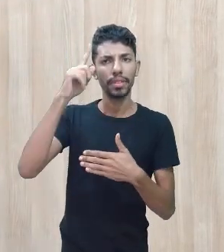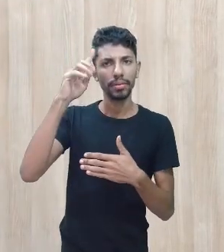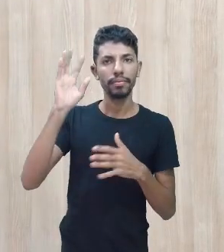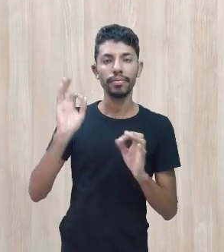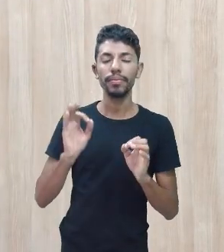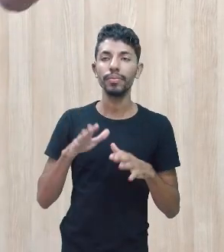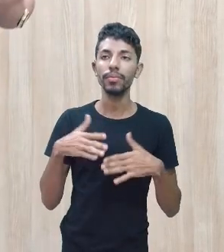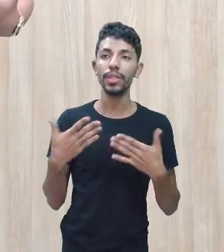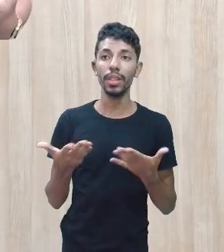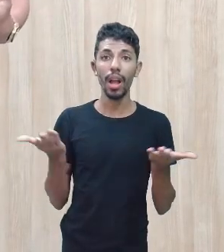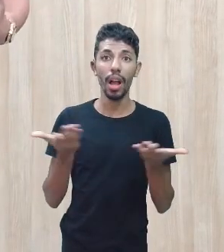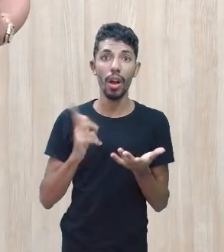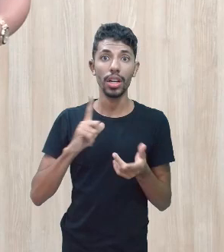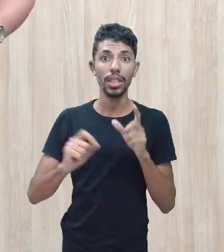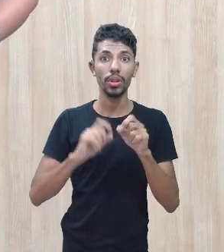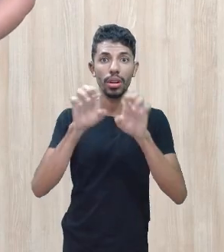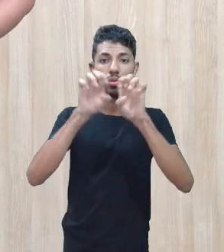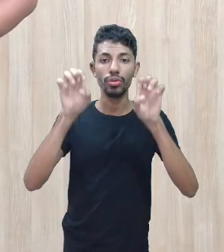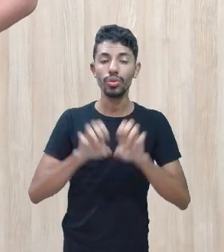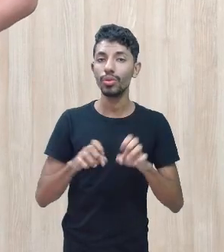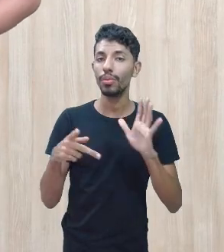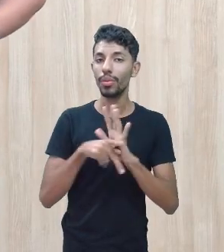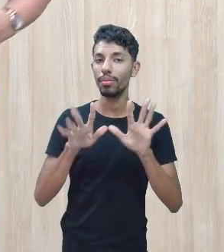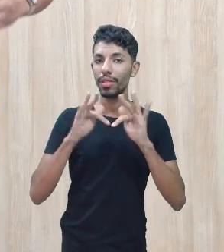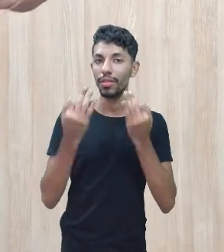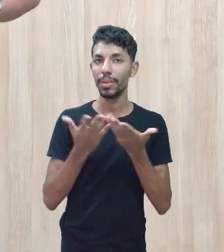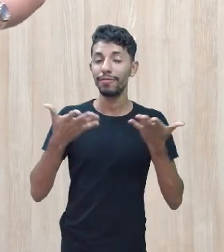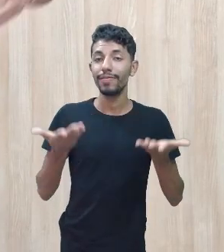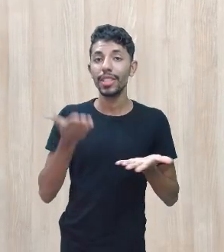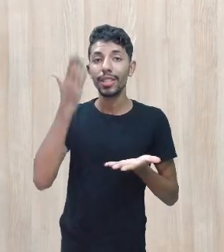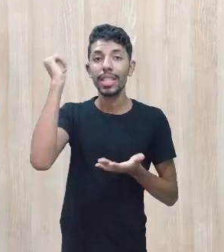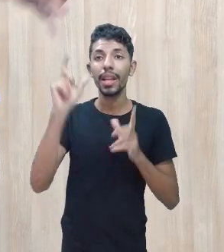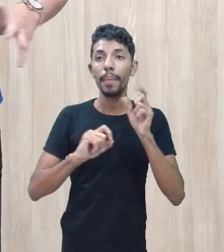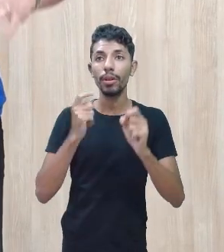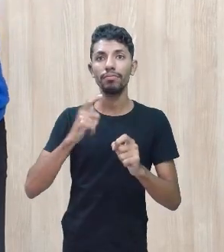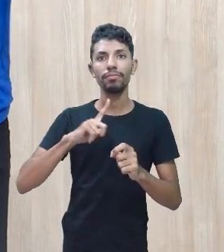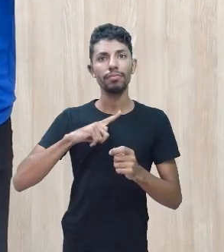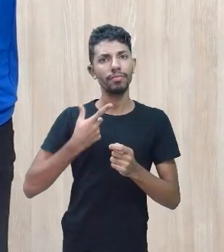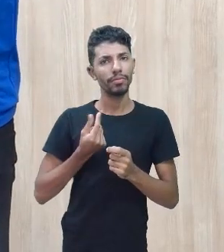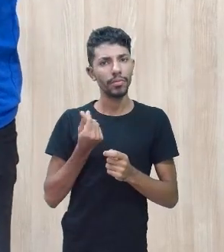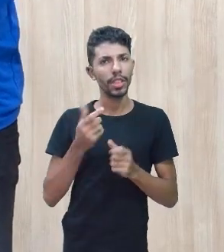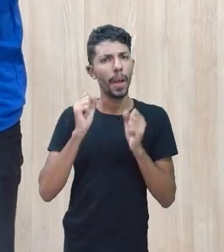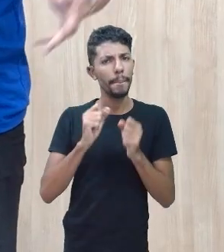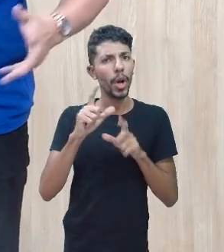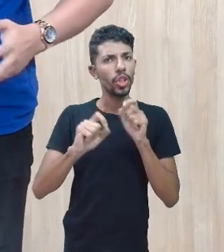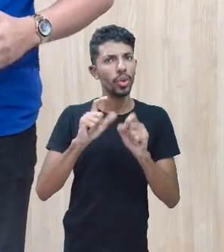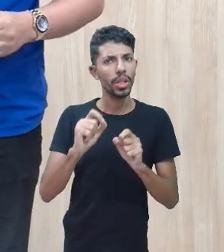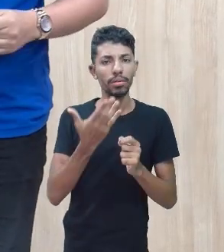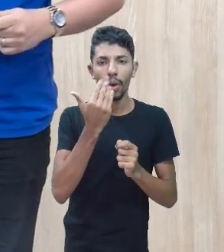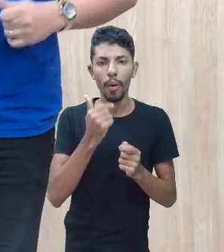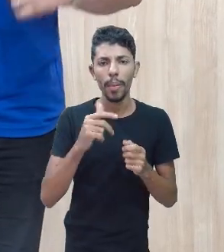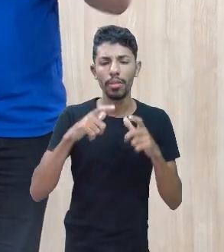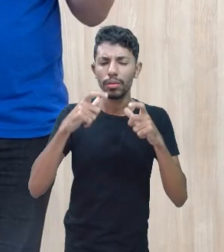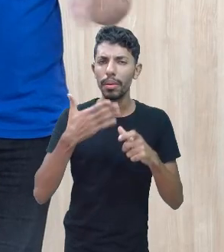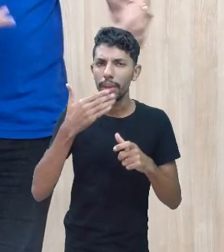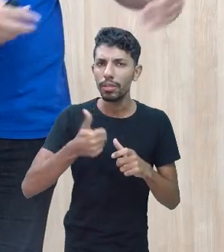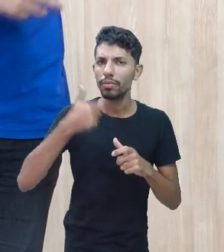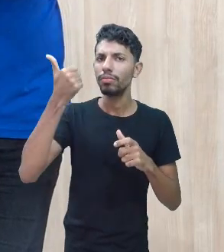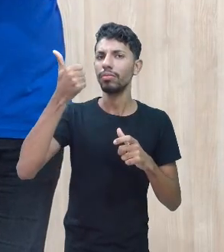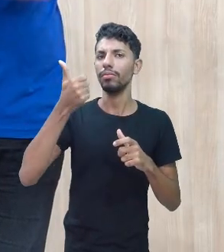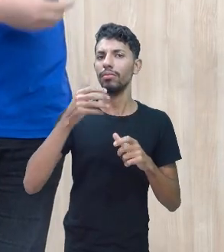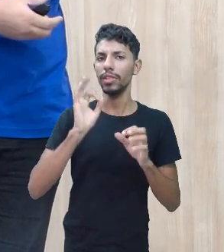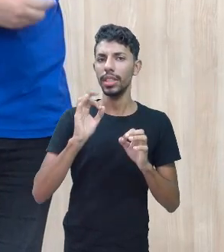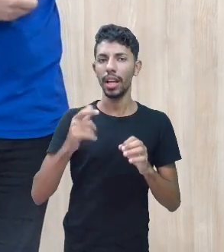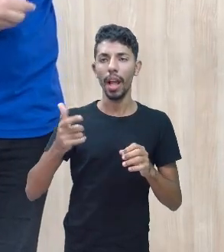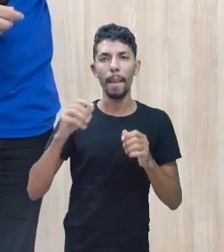tem uma estrutura para a família dele, ele sabe que tem tanto de dinheiro e agora ele pode comer no melhor lugar, ele agora pode viver na praia, porque